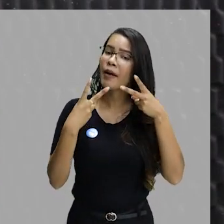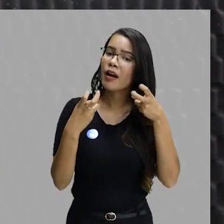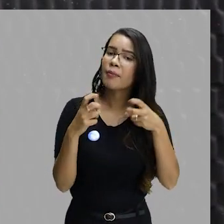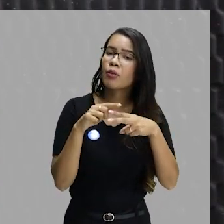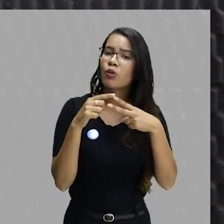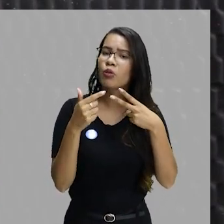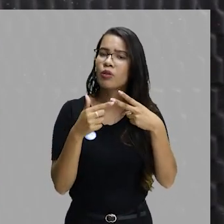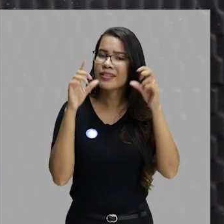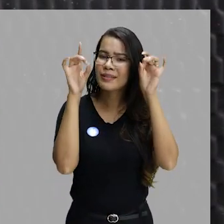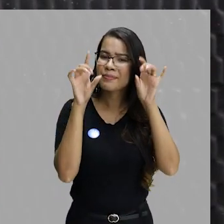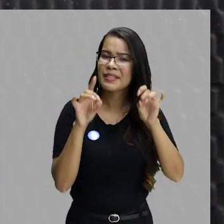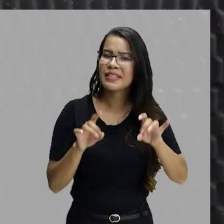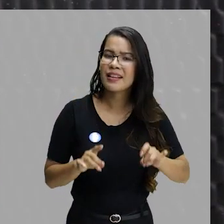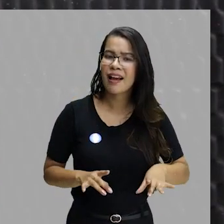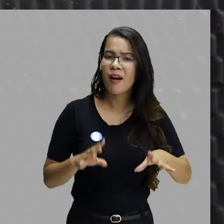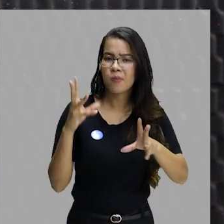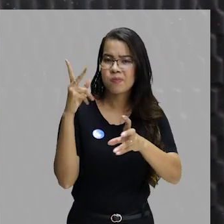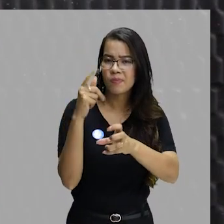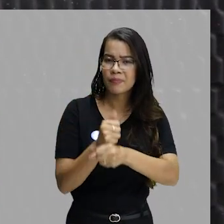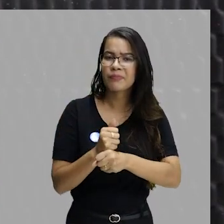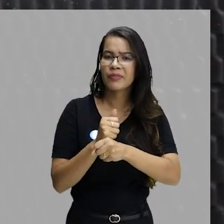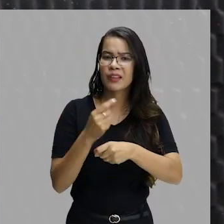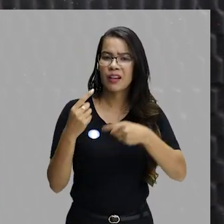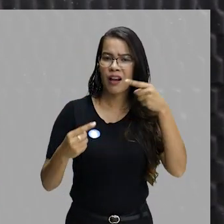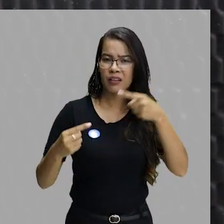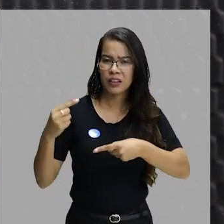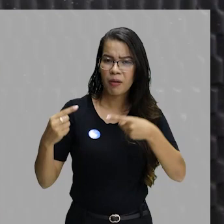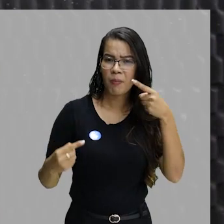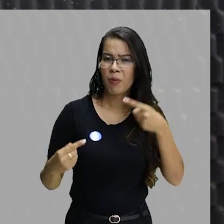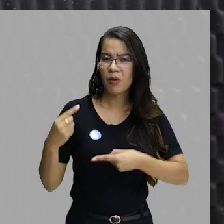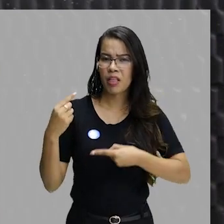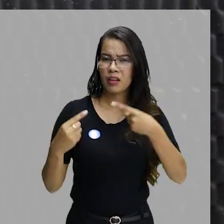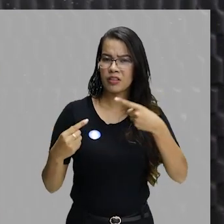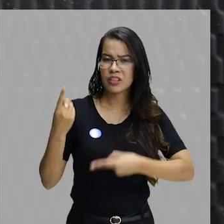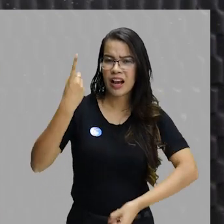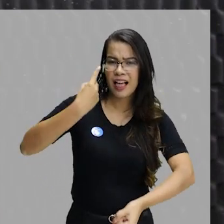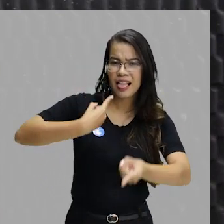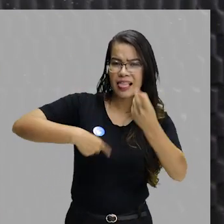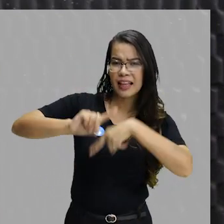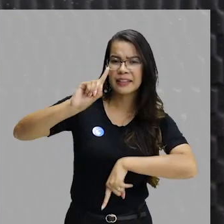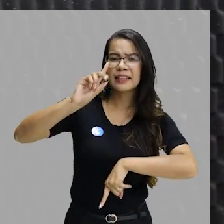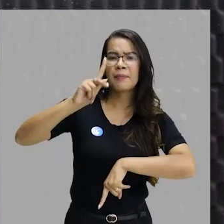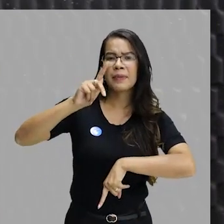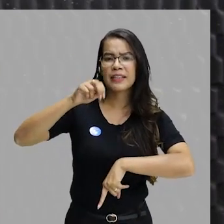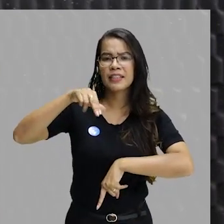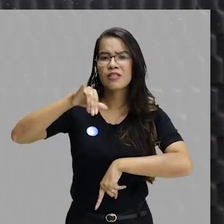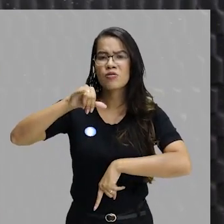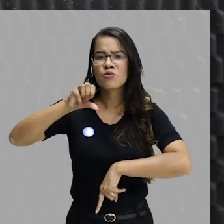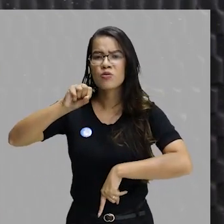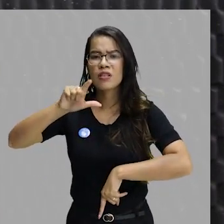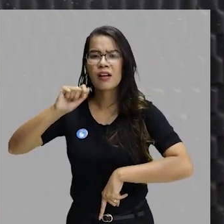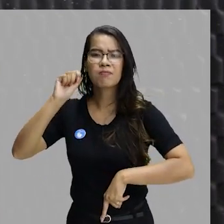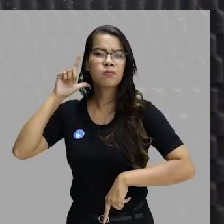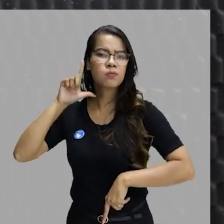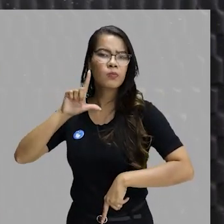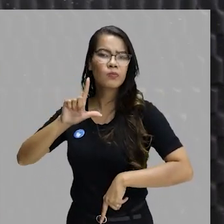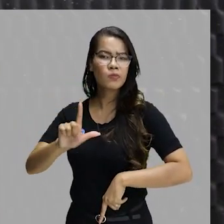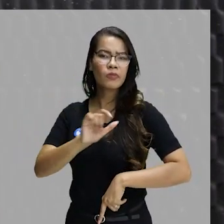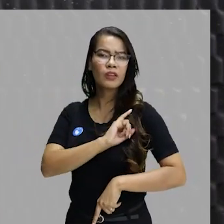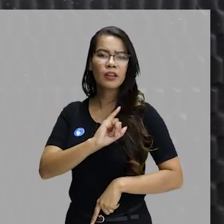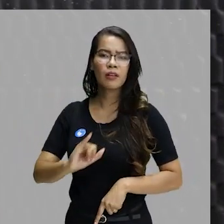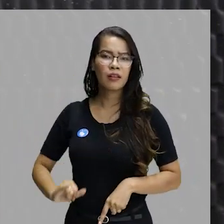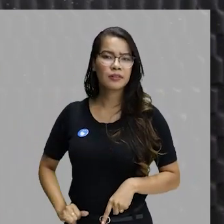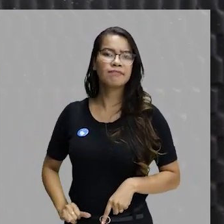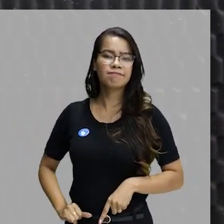principais resultados dessa política extrapeninsular de conquistas, dessa política